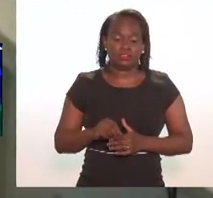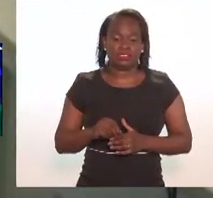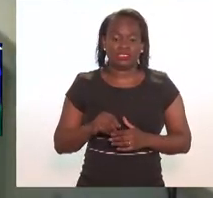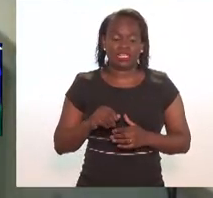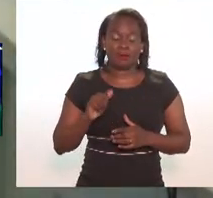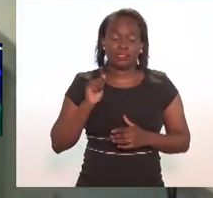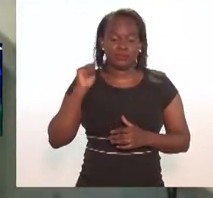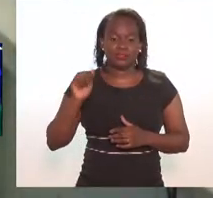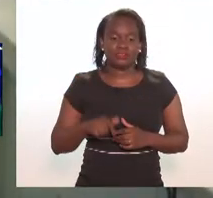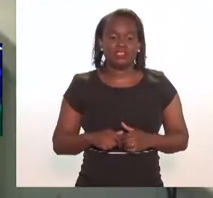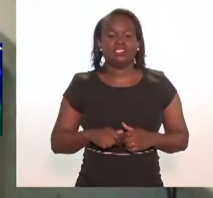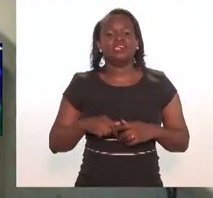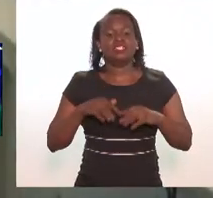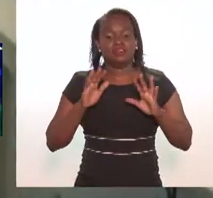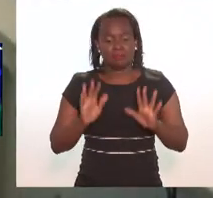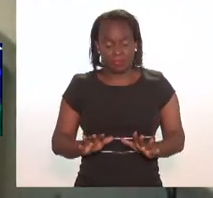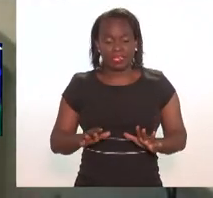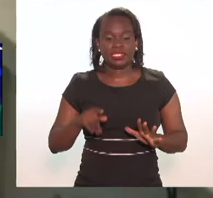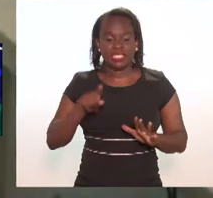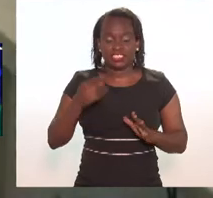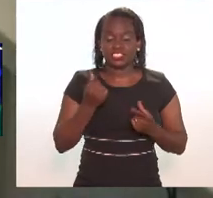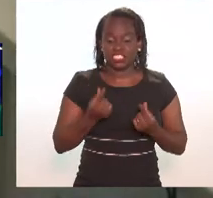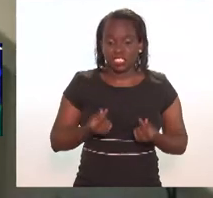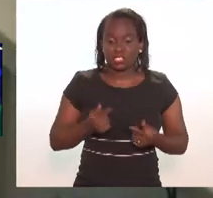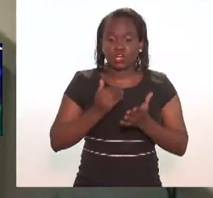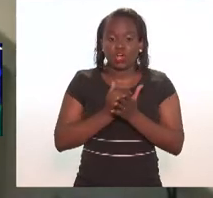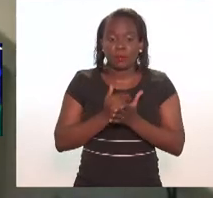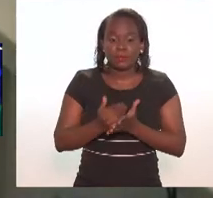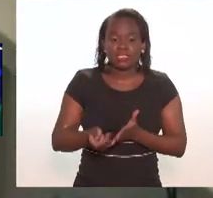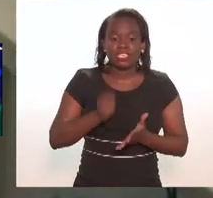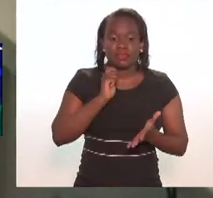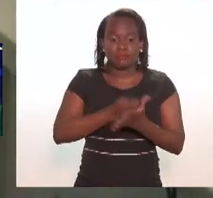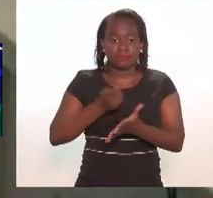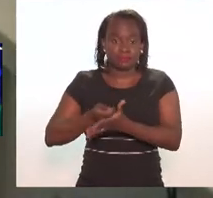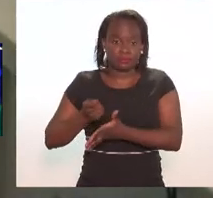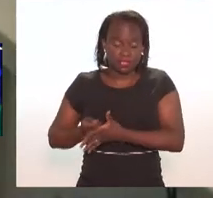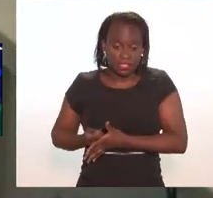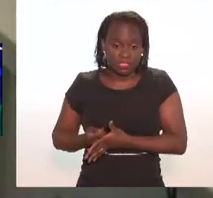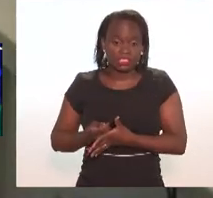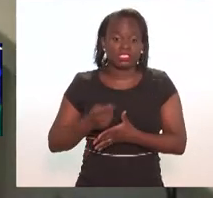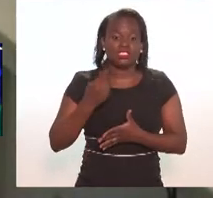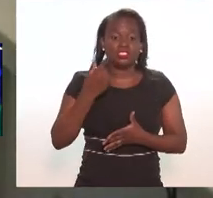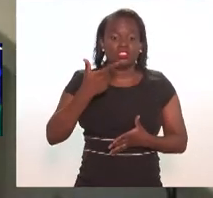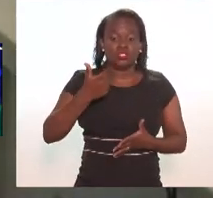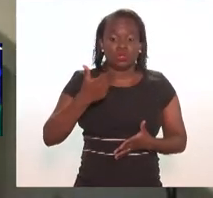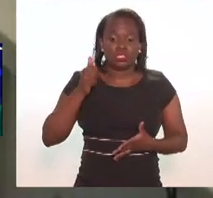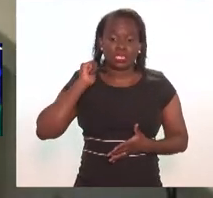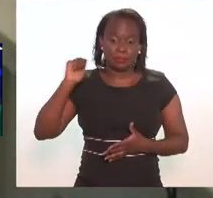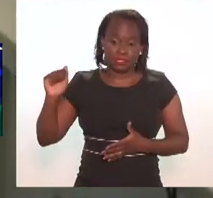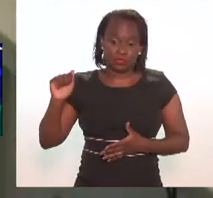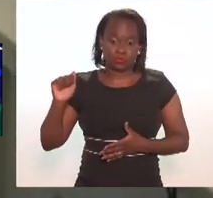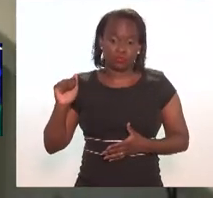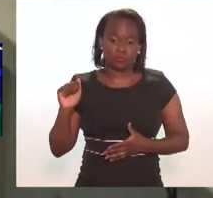que esse dinheiro começaria a ser entregue em 12 de abril.